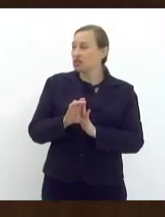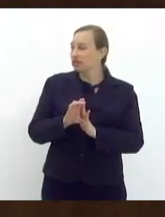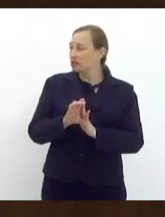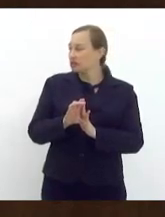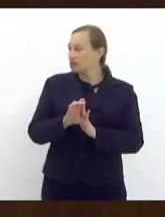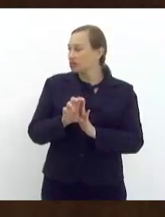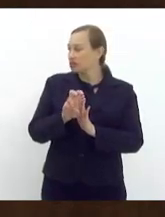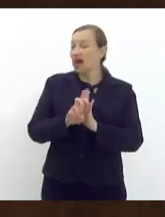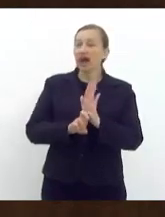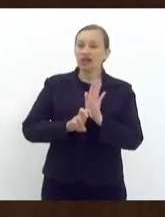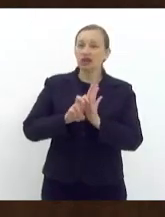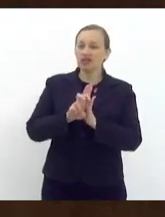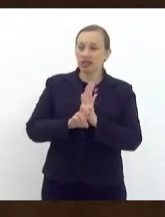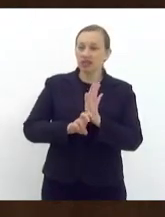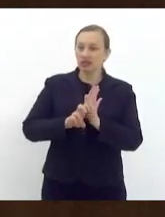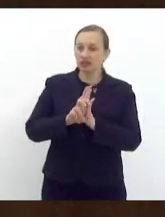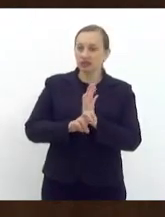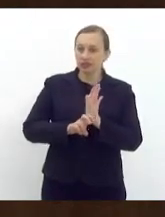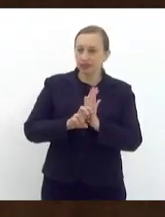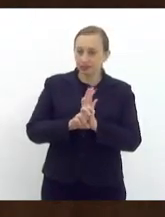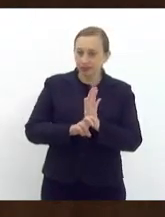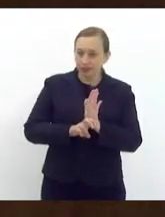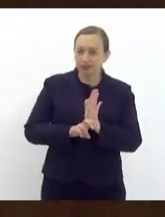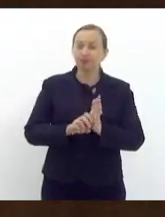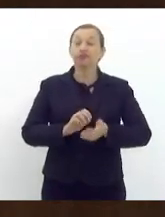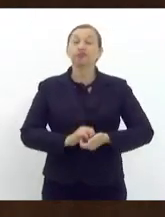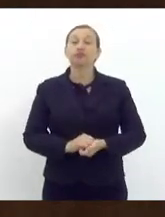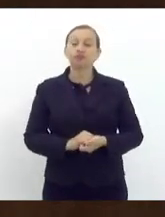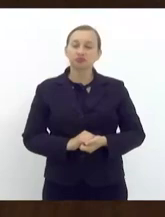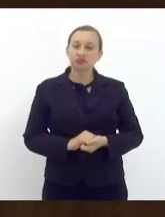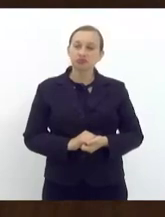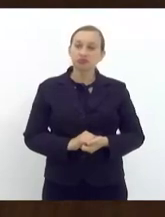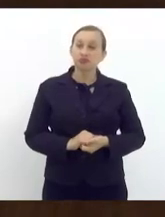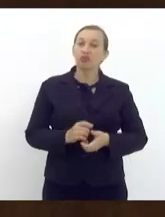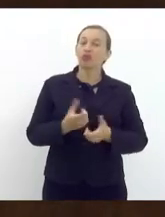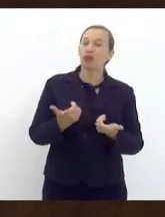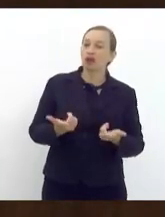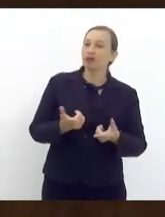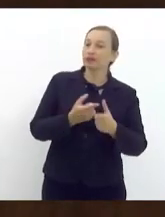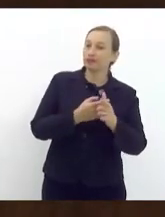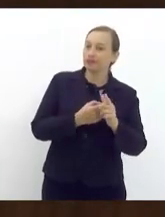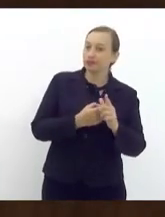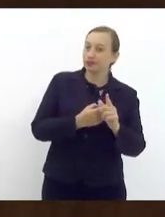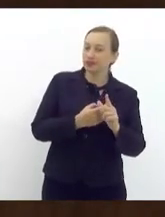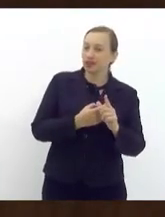linha férrea, dormentes apodrecidos, dependentes químicos,